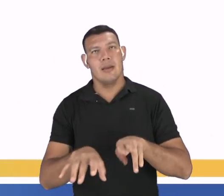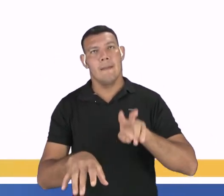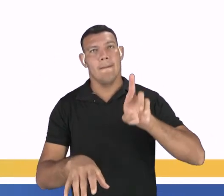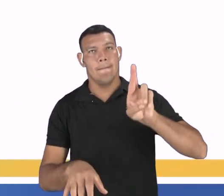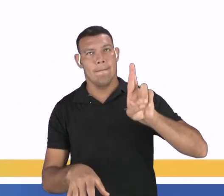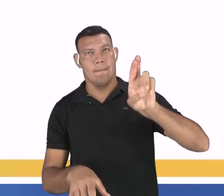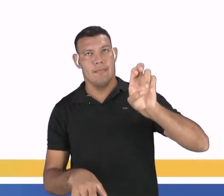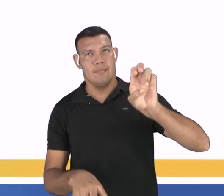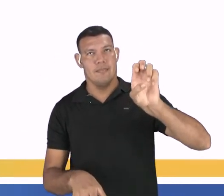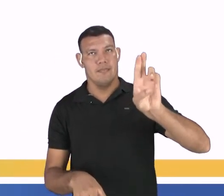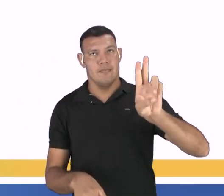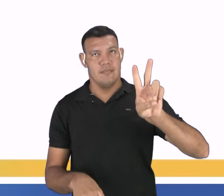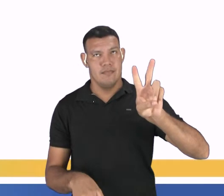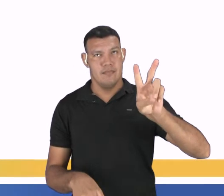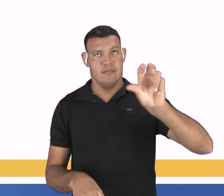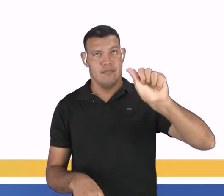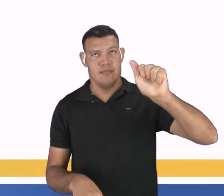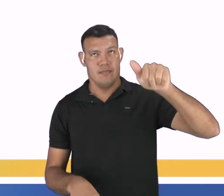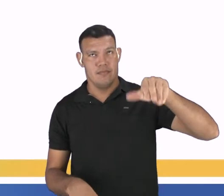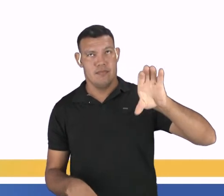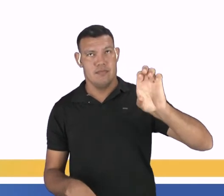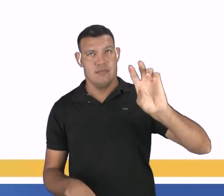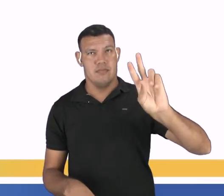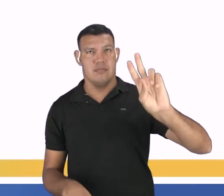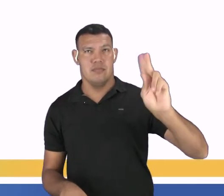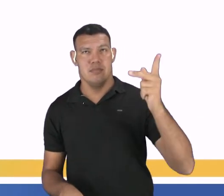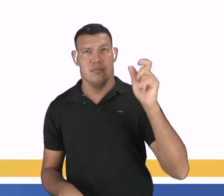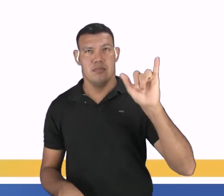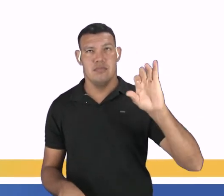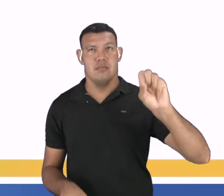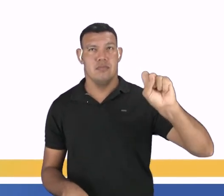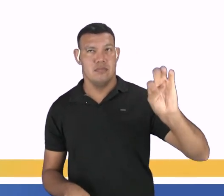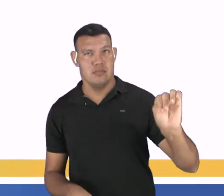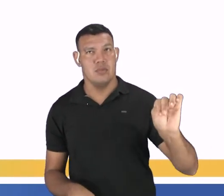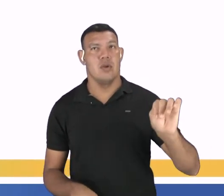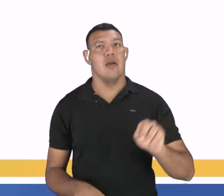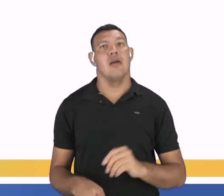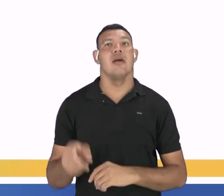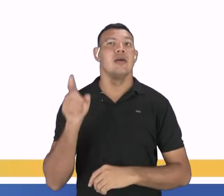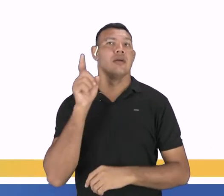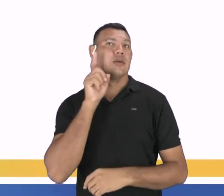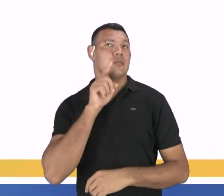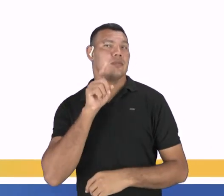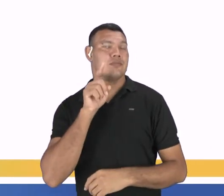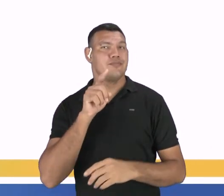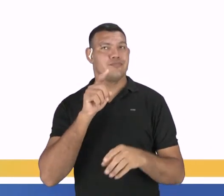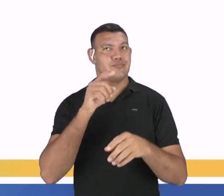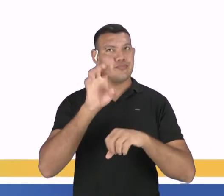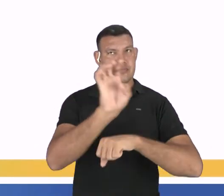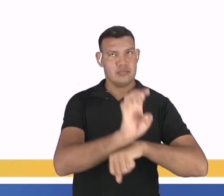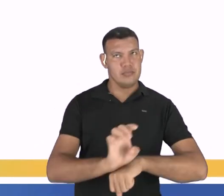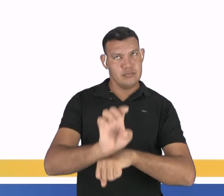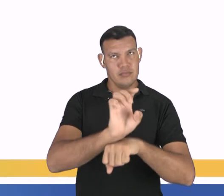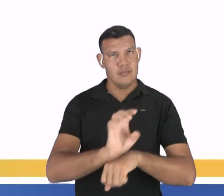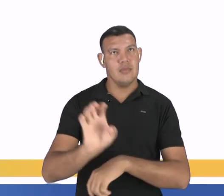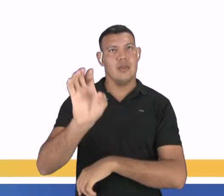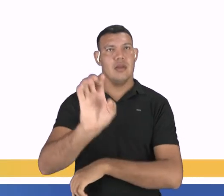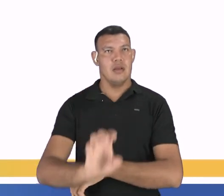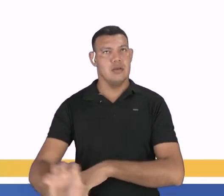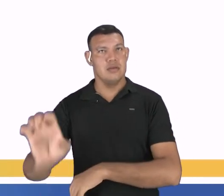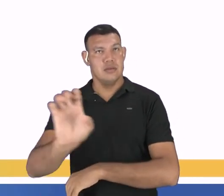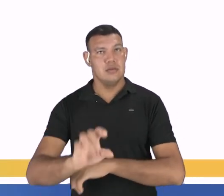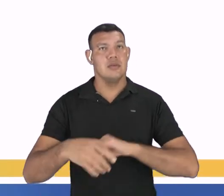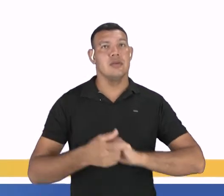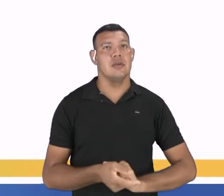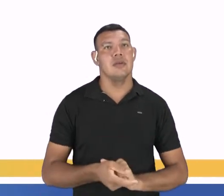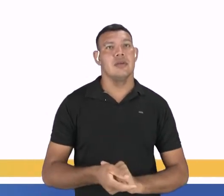alianças militares entre as principais potências europeias, que aí vai culminar na paz armada, e foi decisivo para a configuração